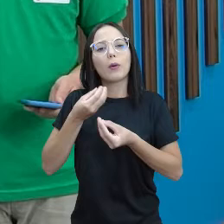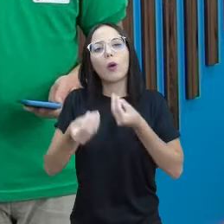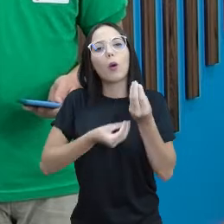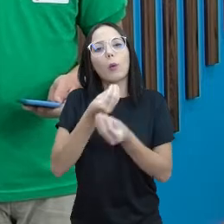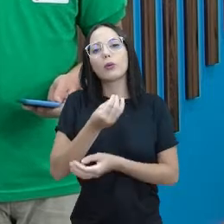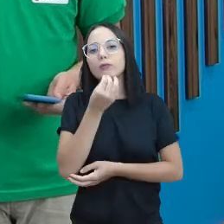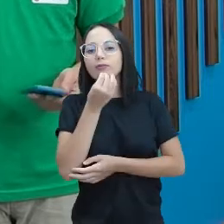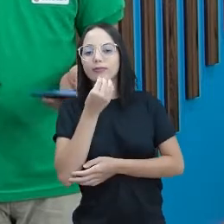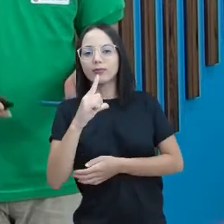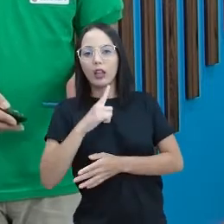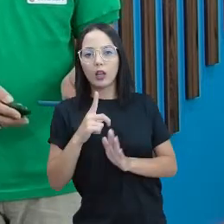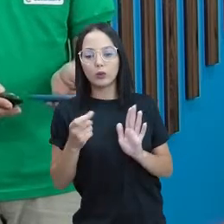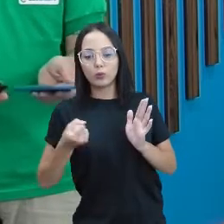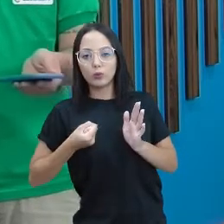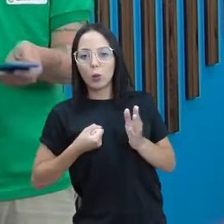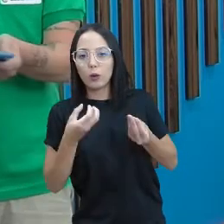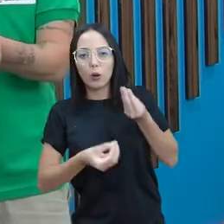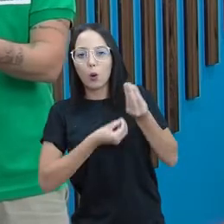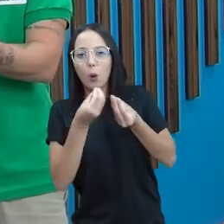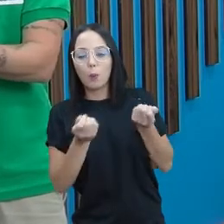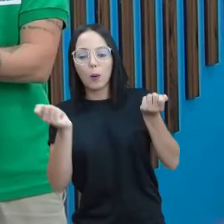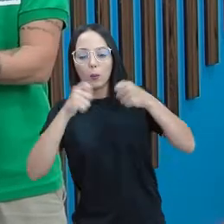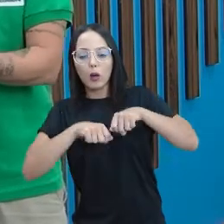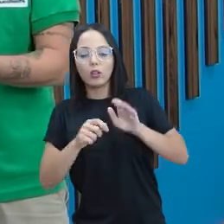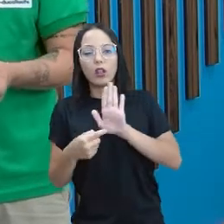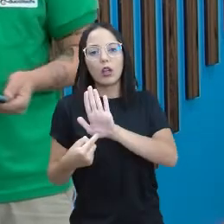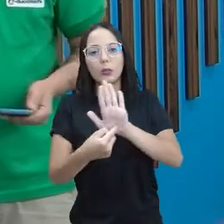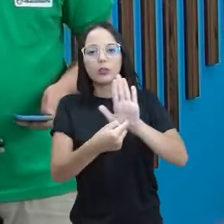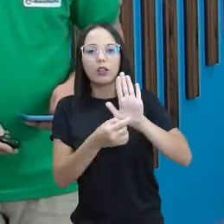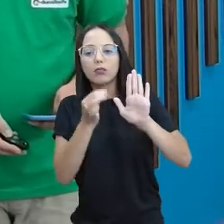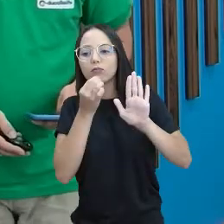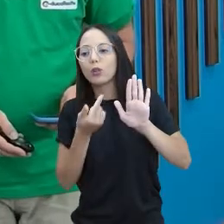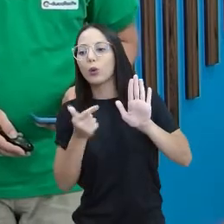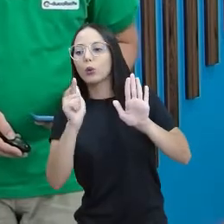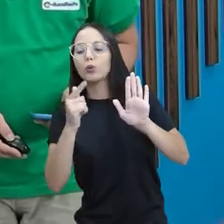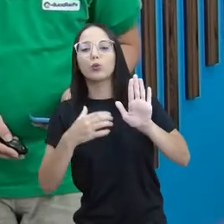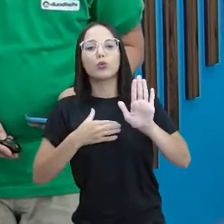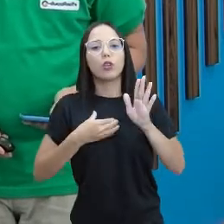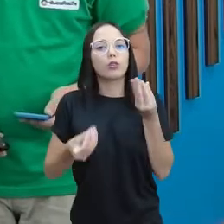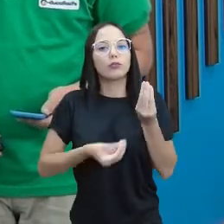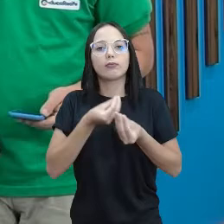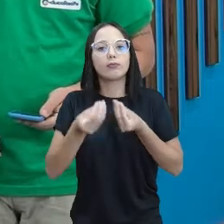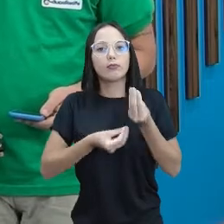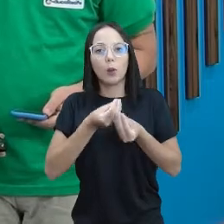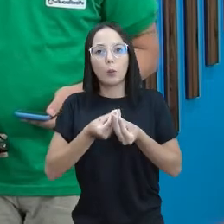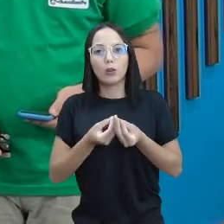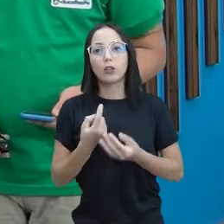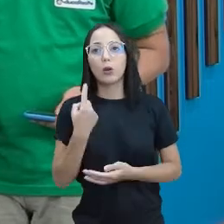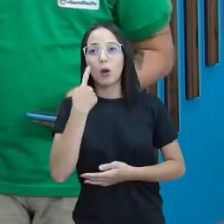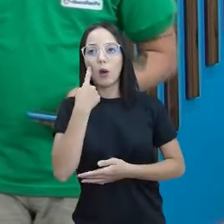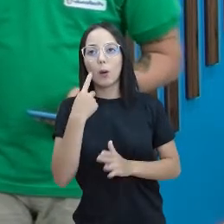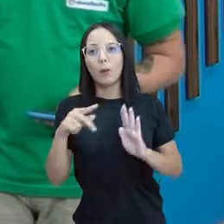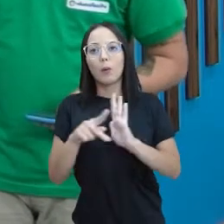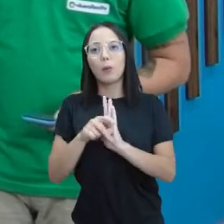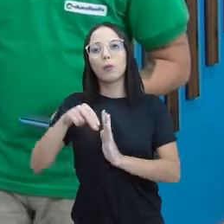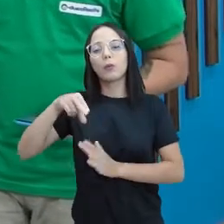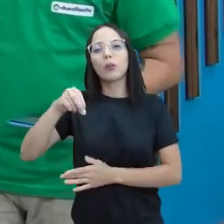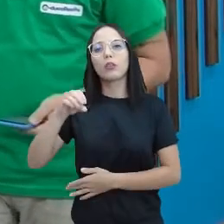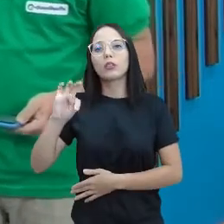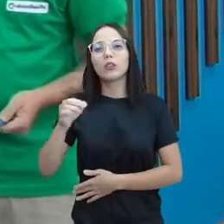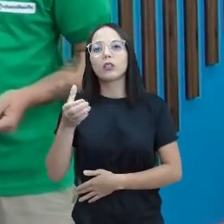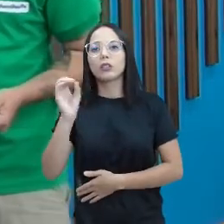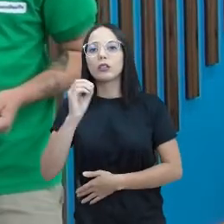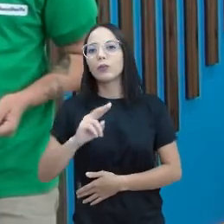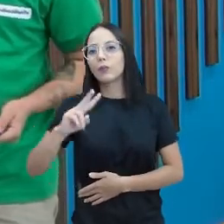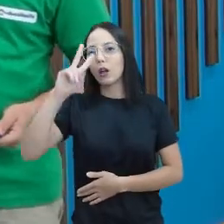tendo um expoente racional, ele pode ser representado de uma outra forma, tá bom? Então a notação é essa, e a gente vai relembrar,